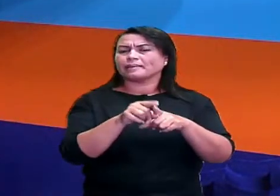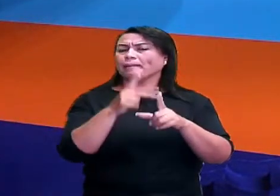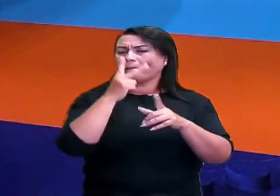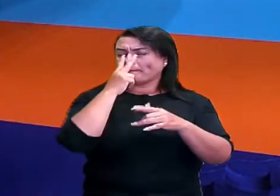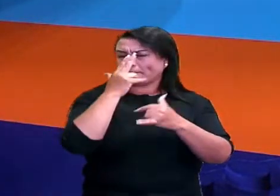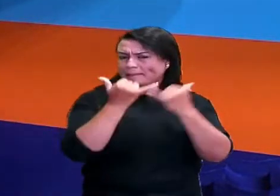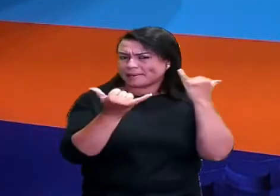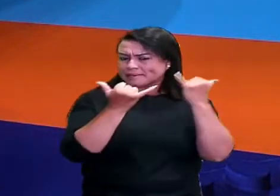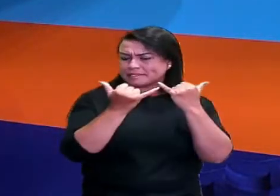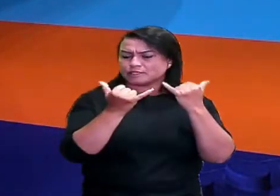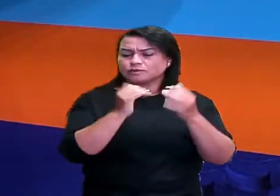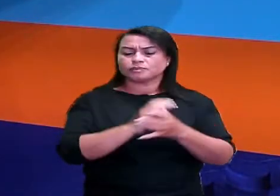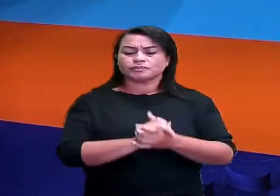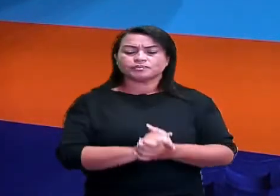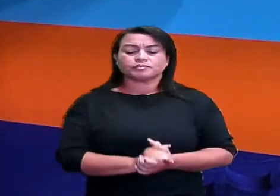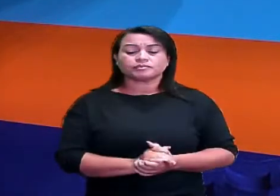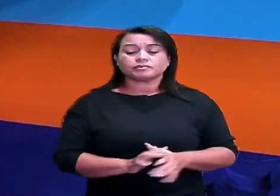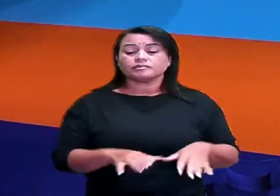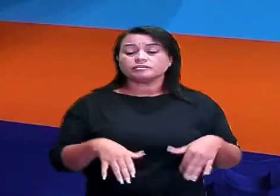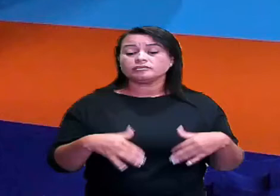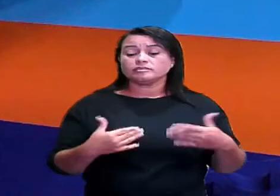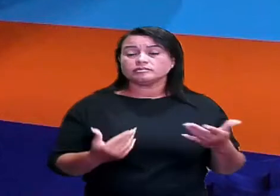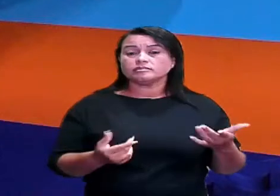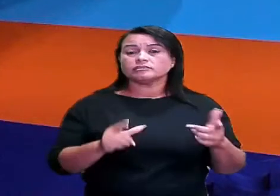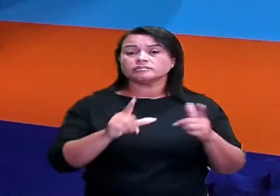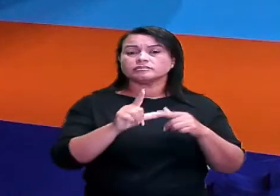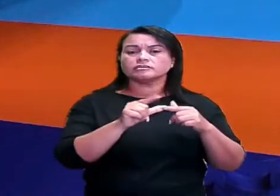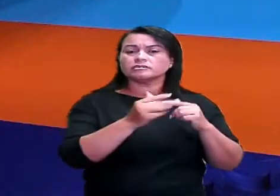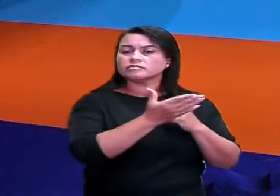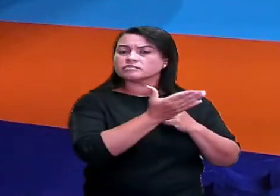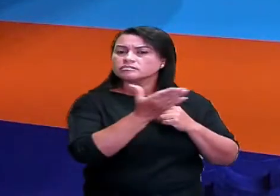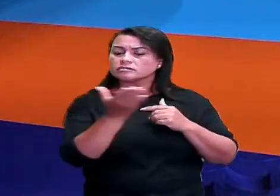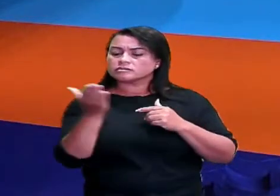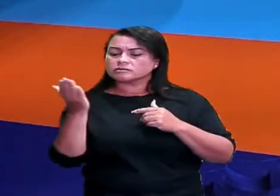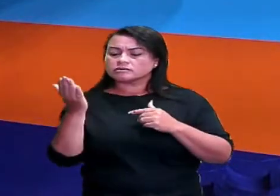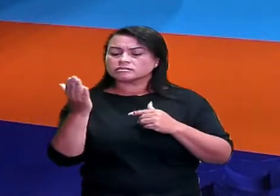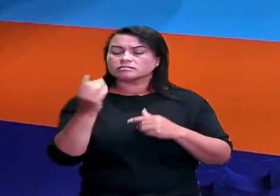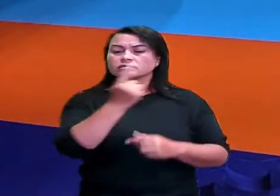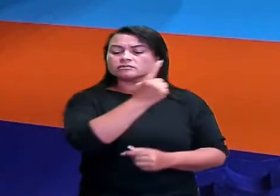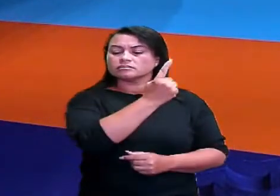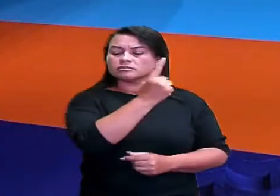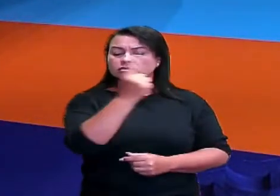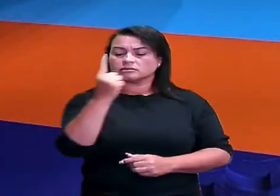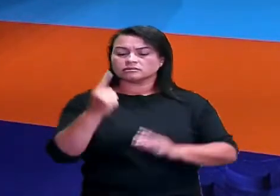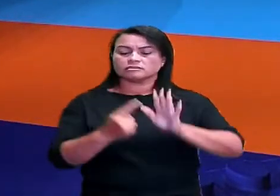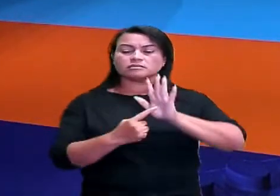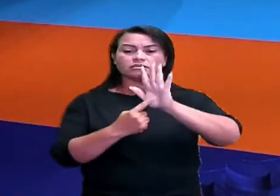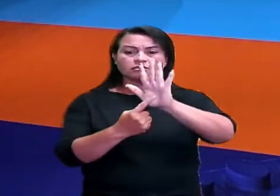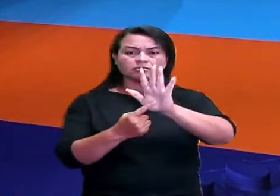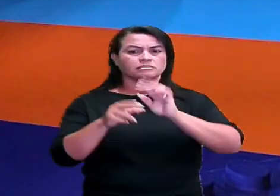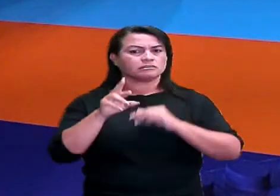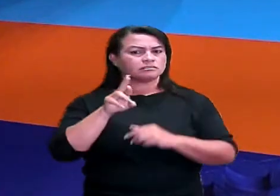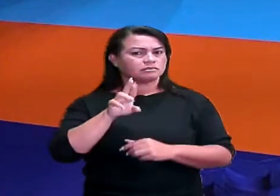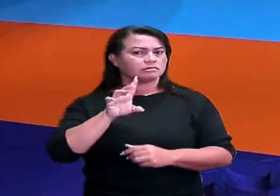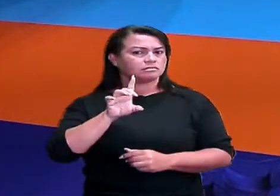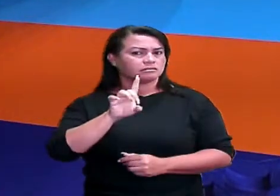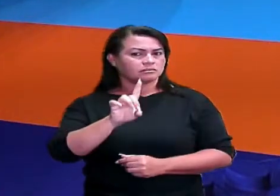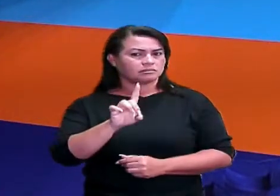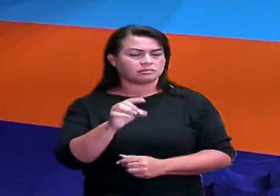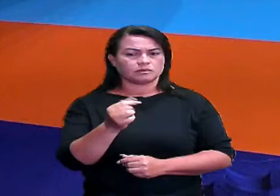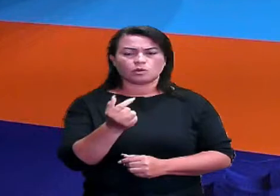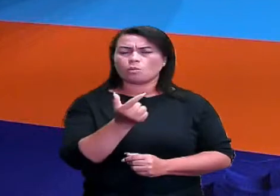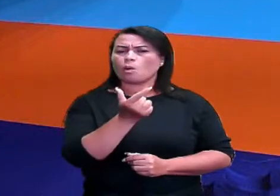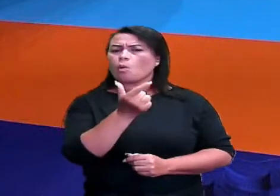sons parecidos. Então, elas são regular diretas. Nenhuma outra letra